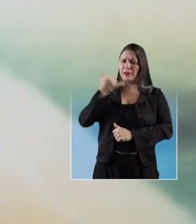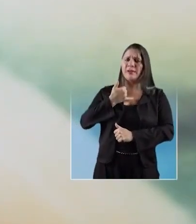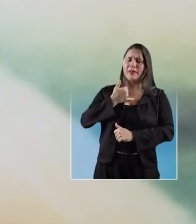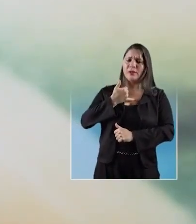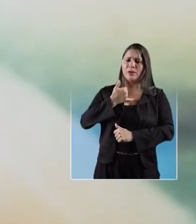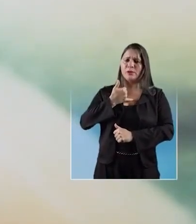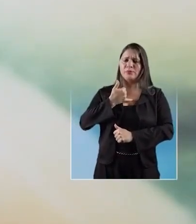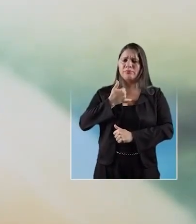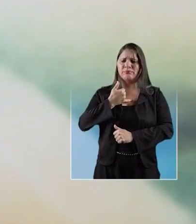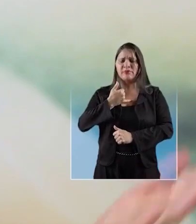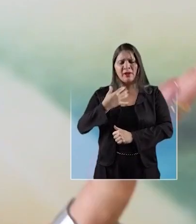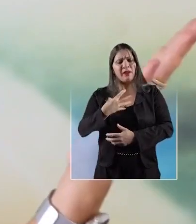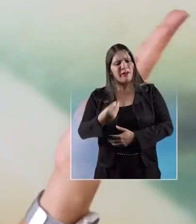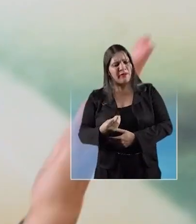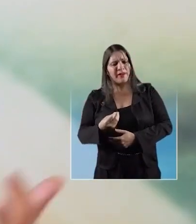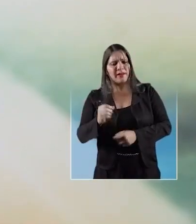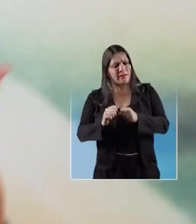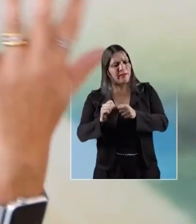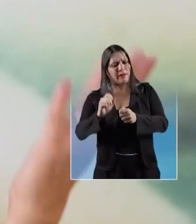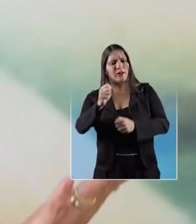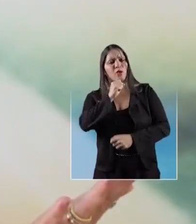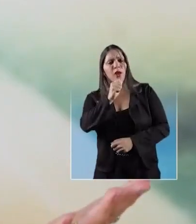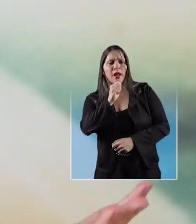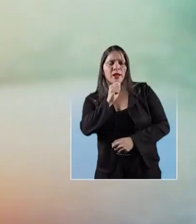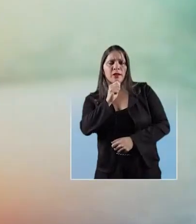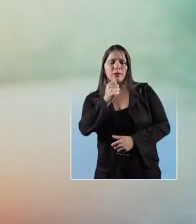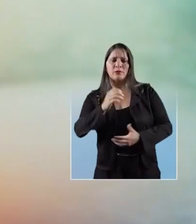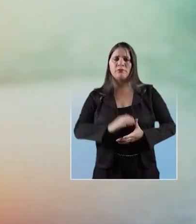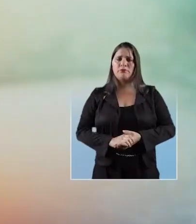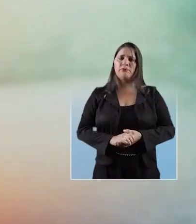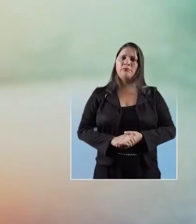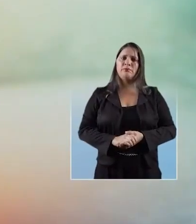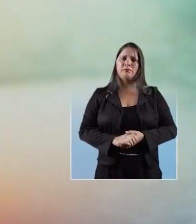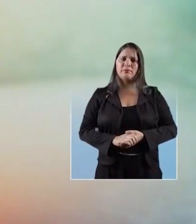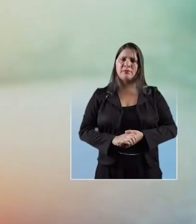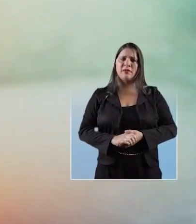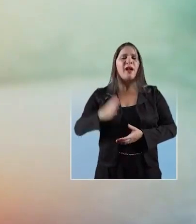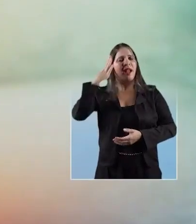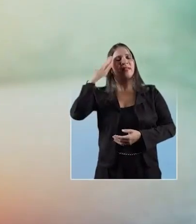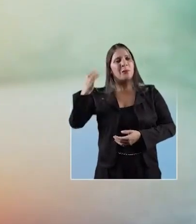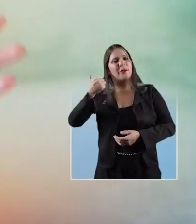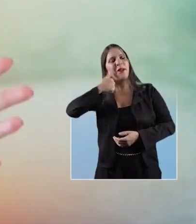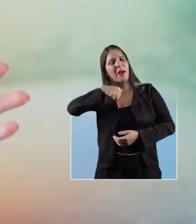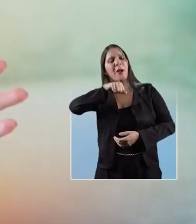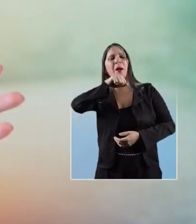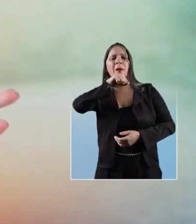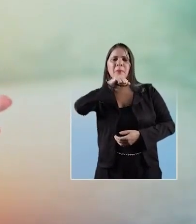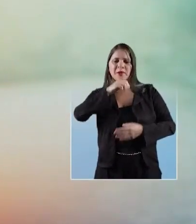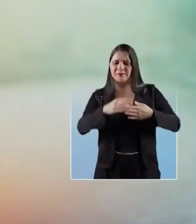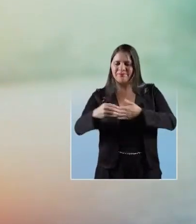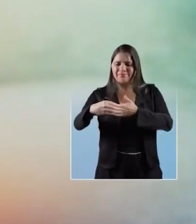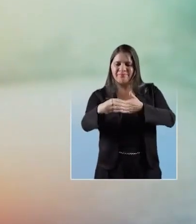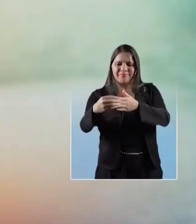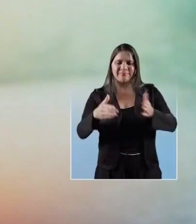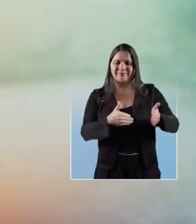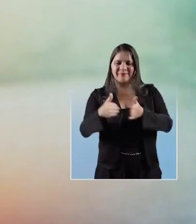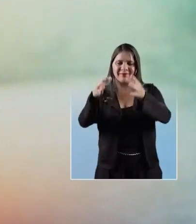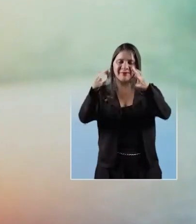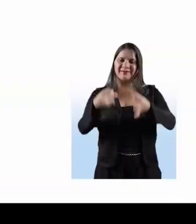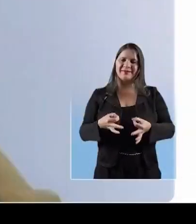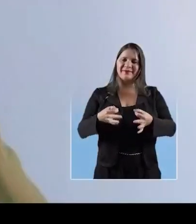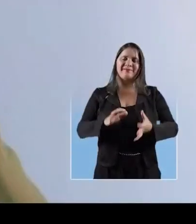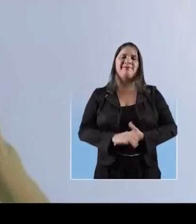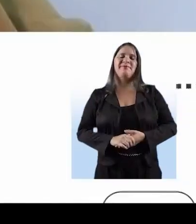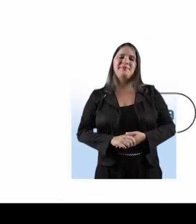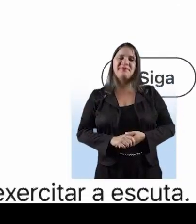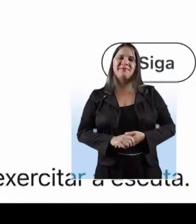ela falou, filha, por que você não faz jornalismo? E a sabedoria da mãe, né, me conduziu para o caminho